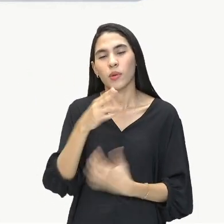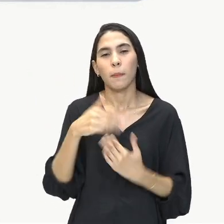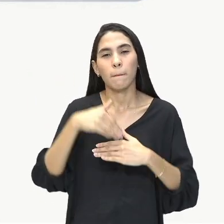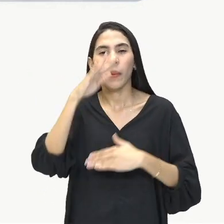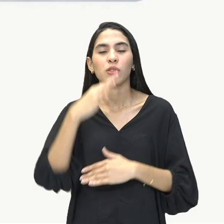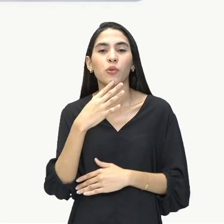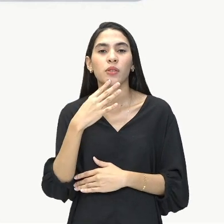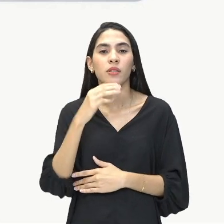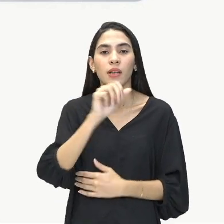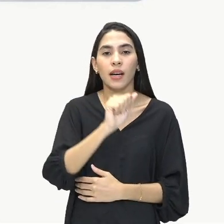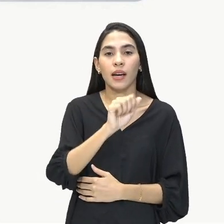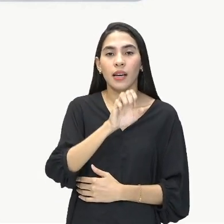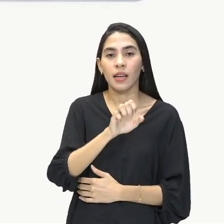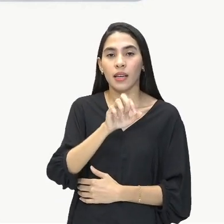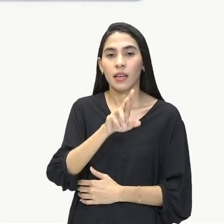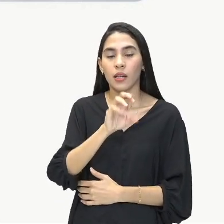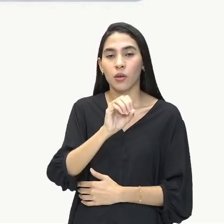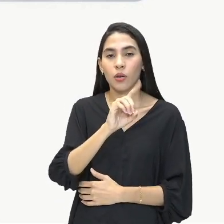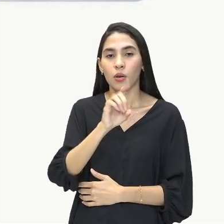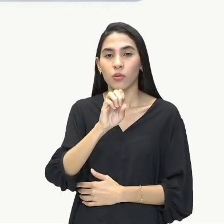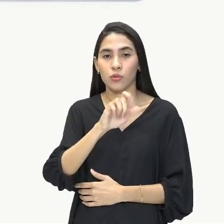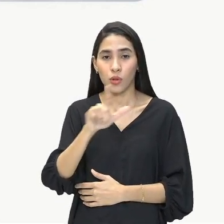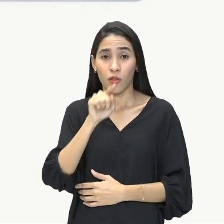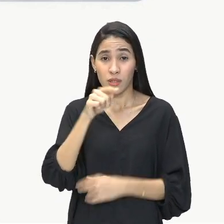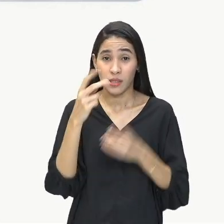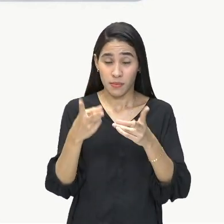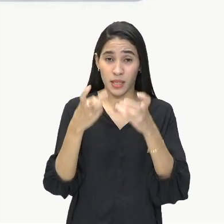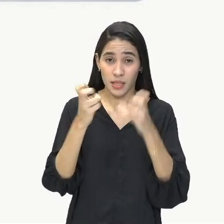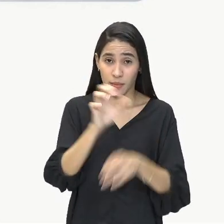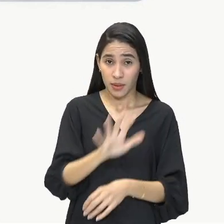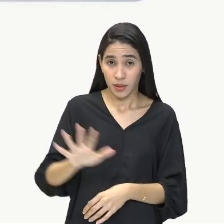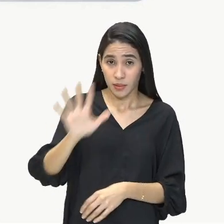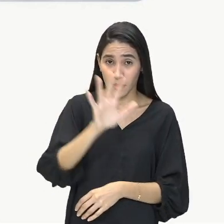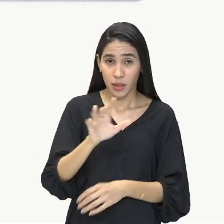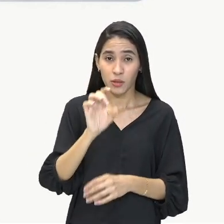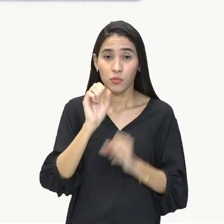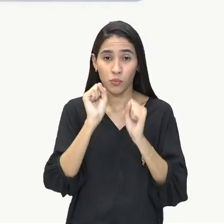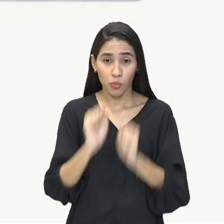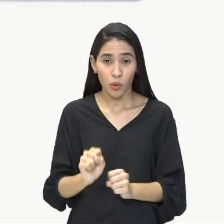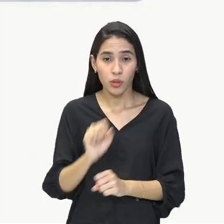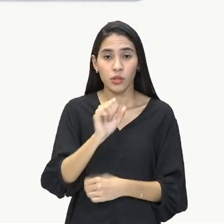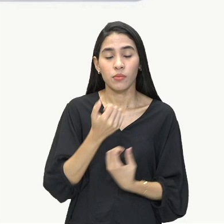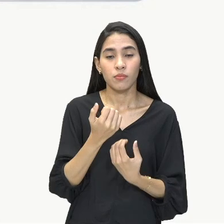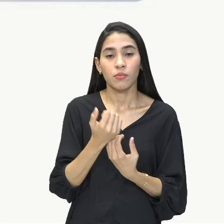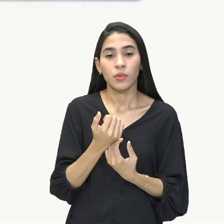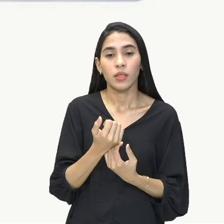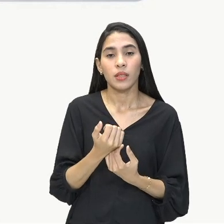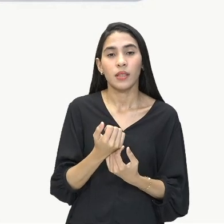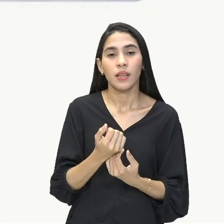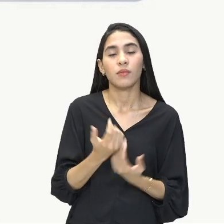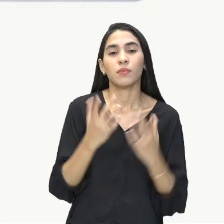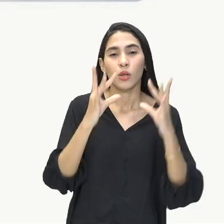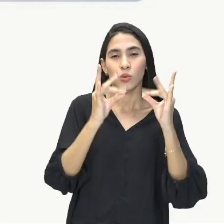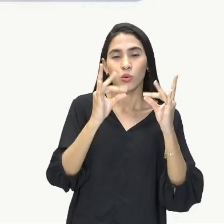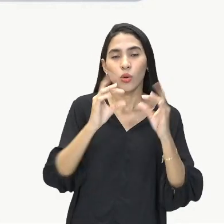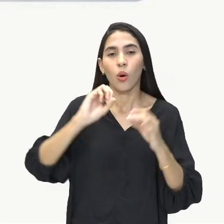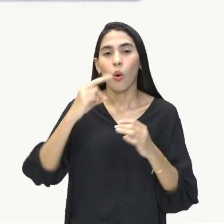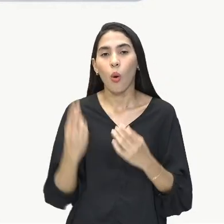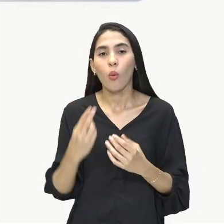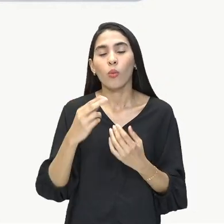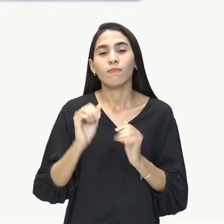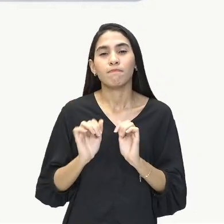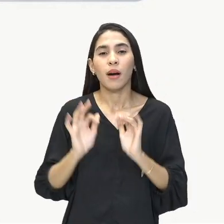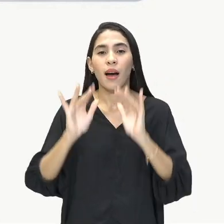Aqui observe que o componente disperso pode ser sólido ou gasoso e o dispersante pode